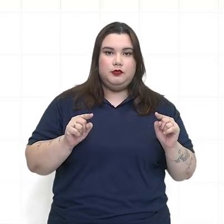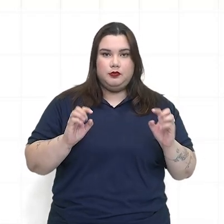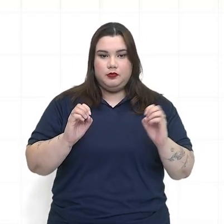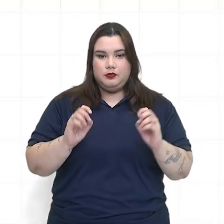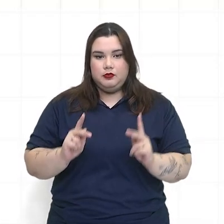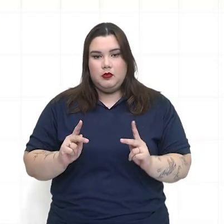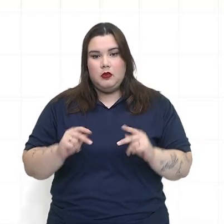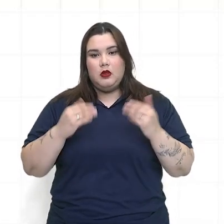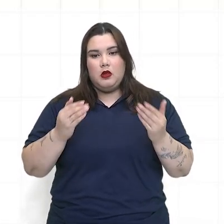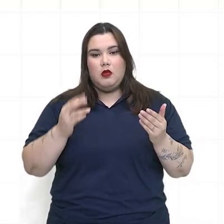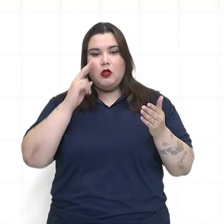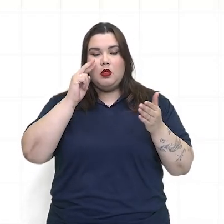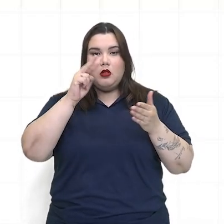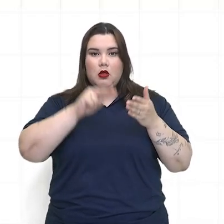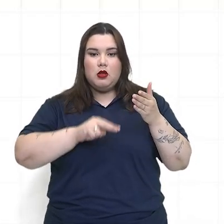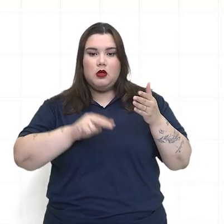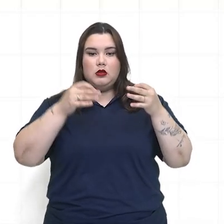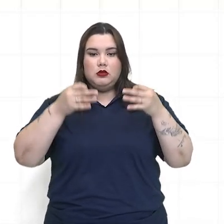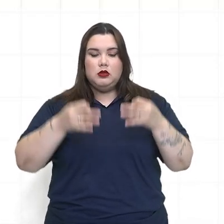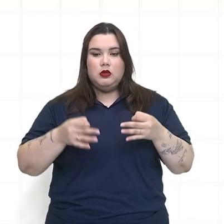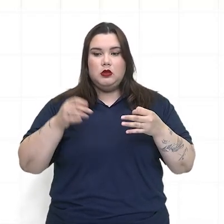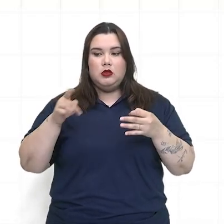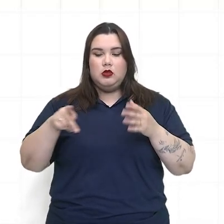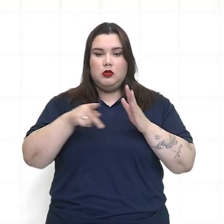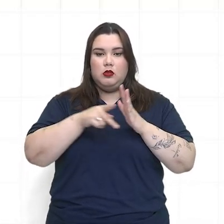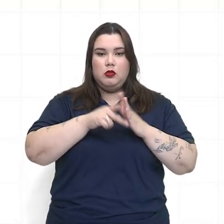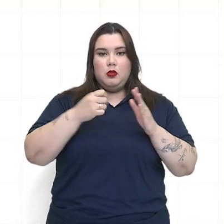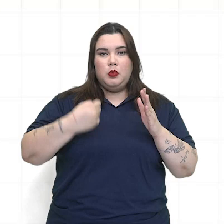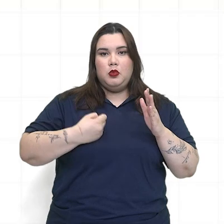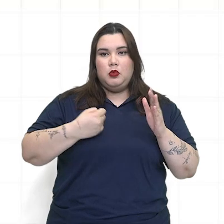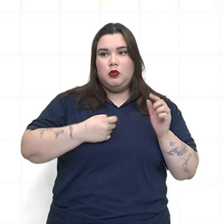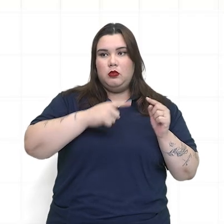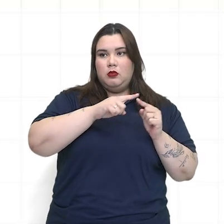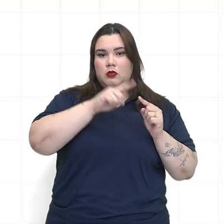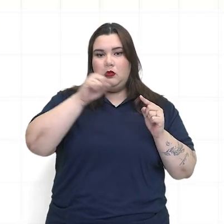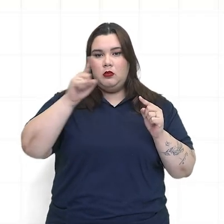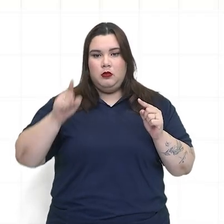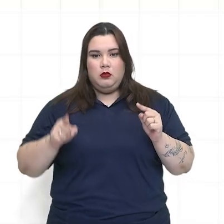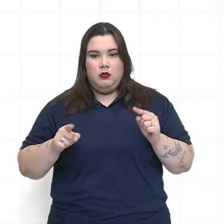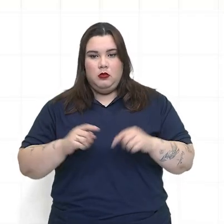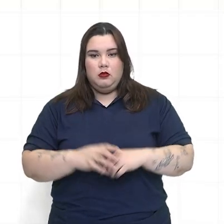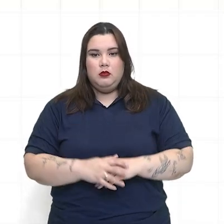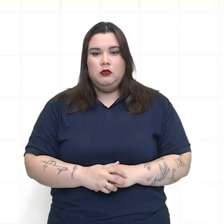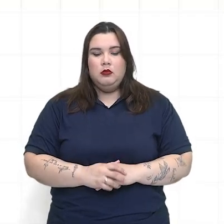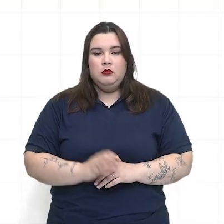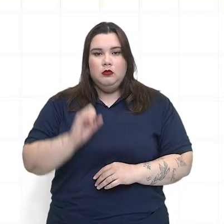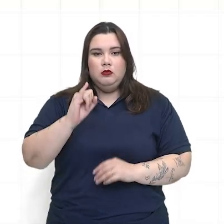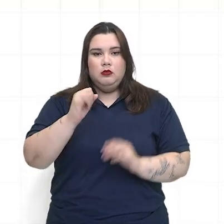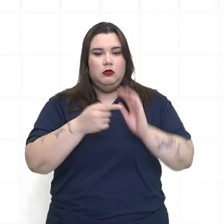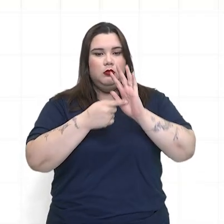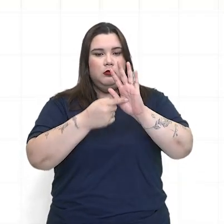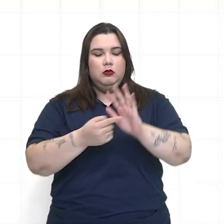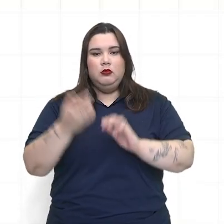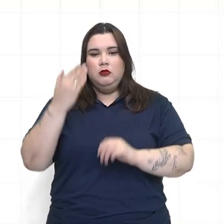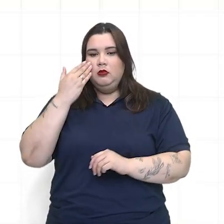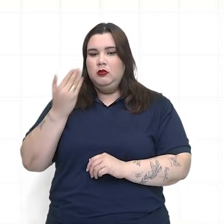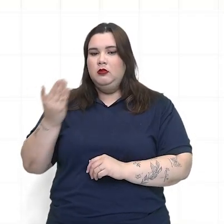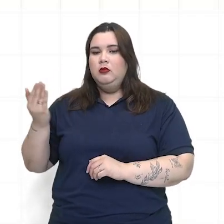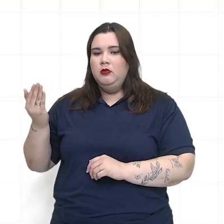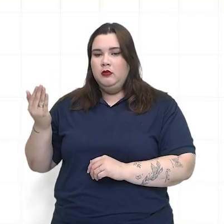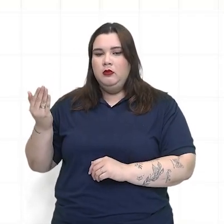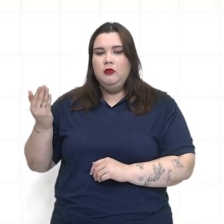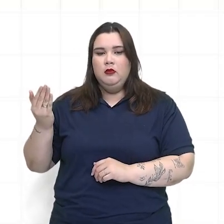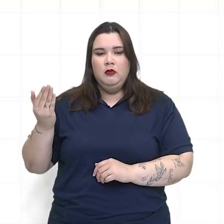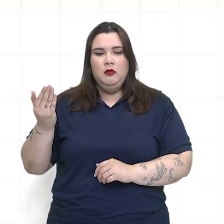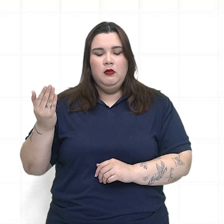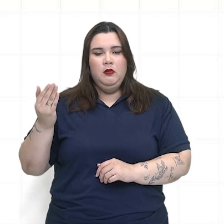anti-horário, e leia a medida na escala do transferidor. Então, se a gente voltar aqui no transferidor, a gente vê que a